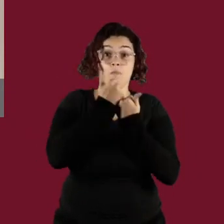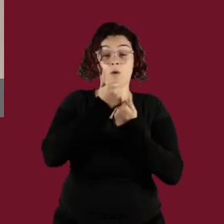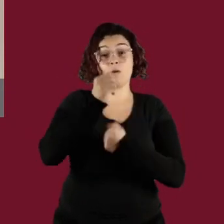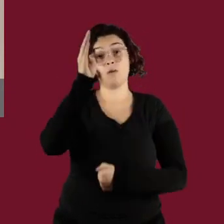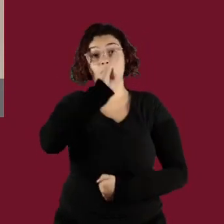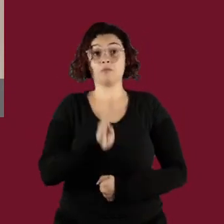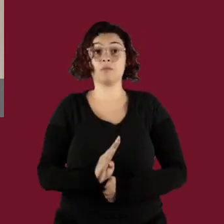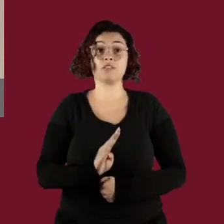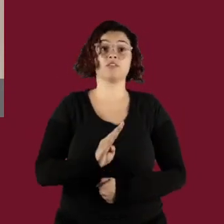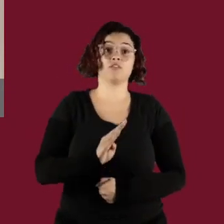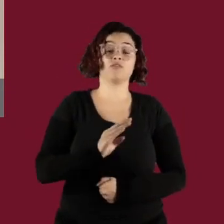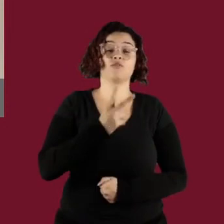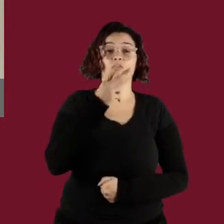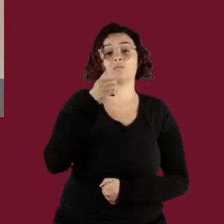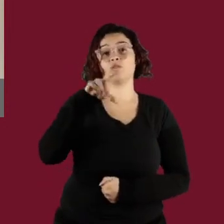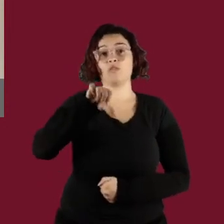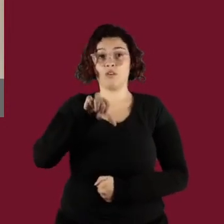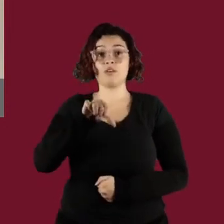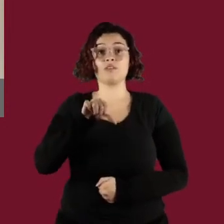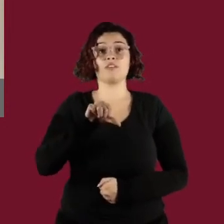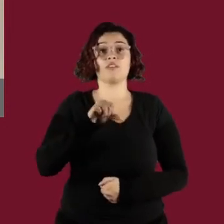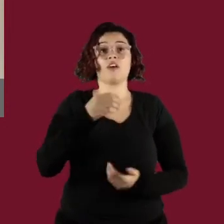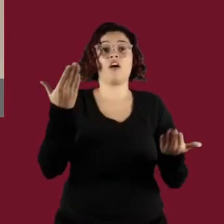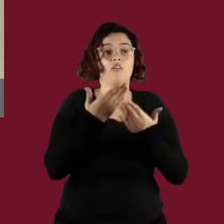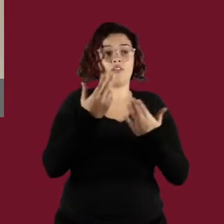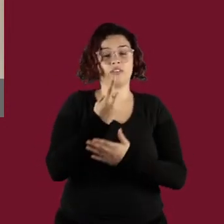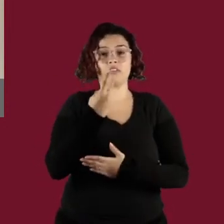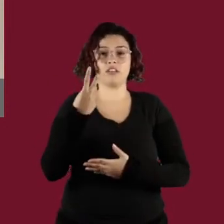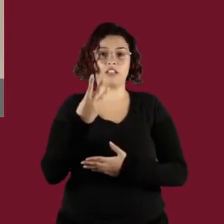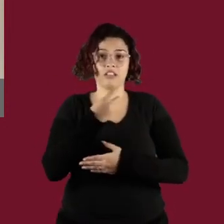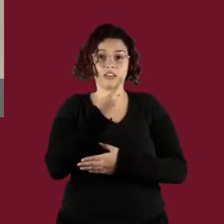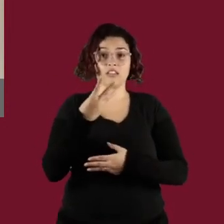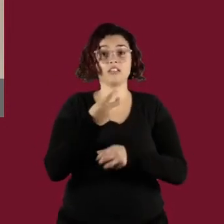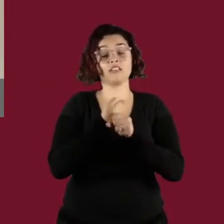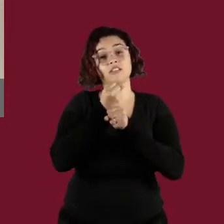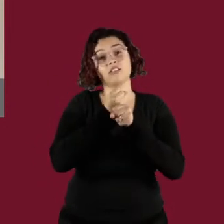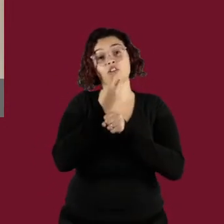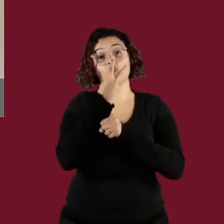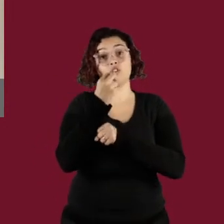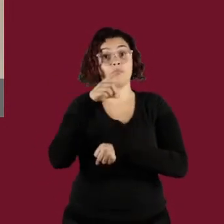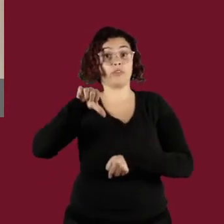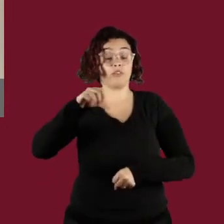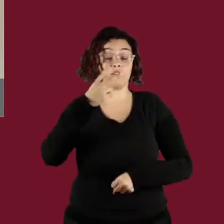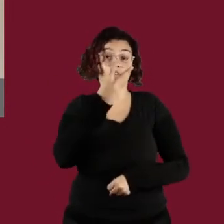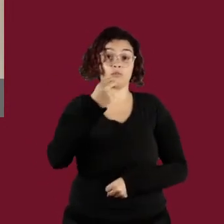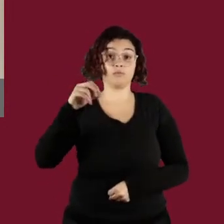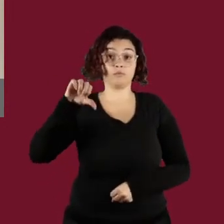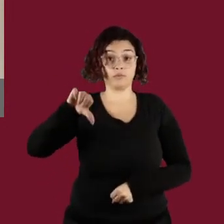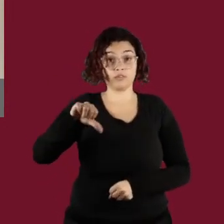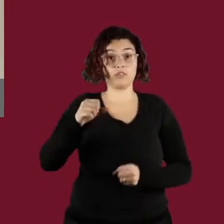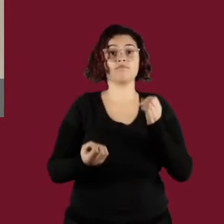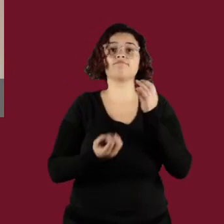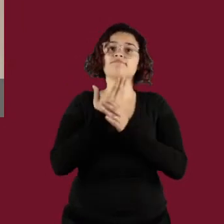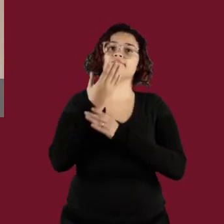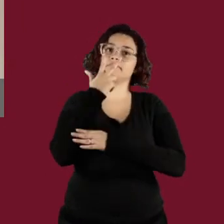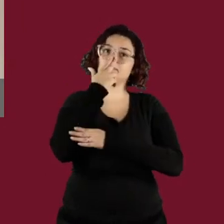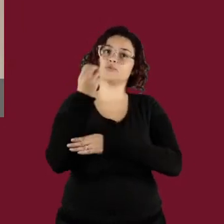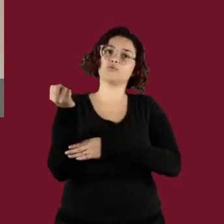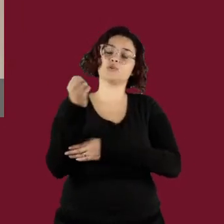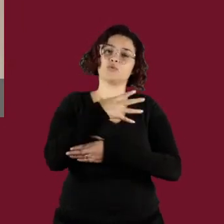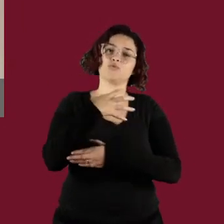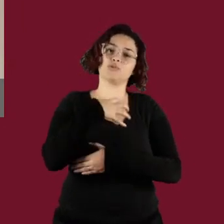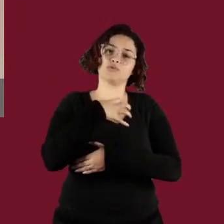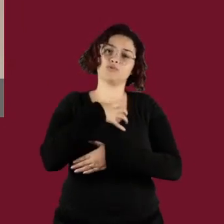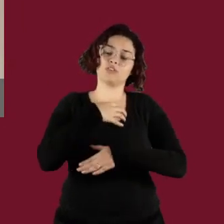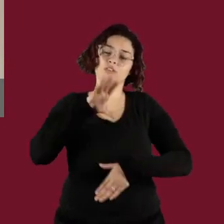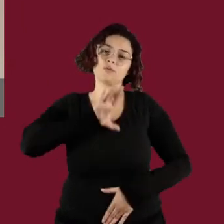13 anos. A unificação do acordo ortográfico foi essencial para essa campanha pelo reconhecimento da língua portuguesa como um dos idiomas